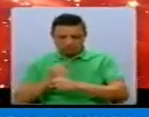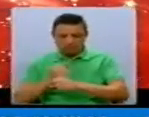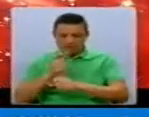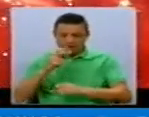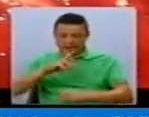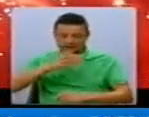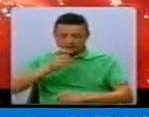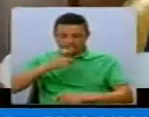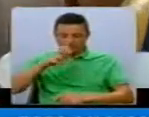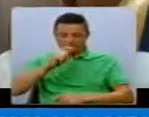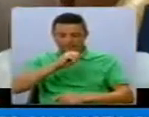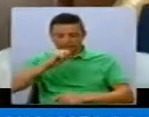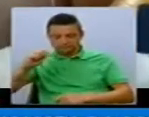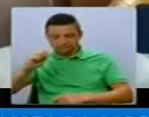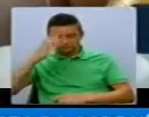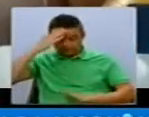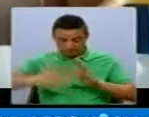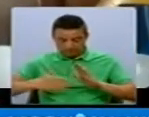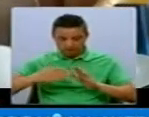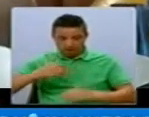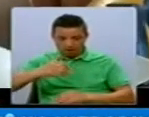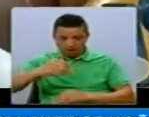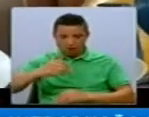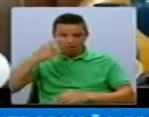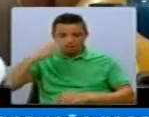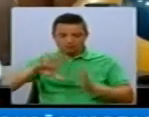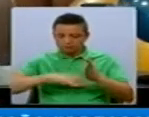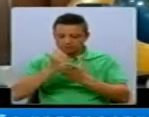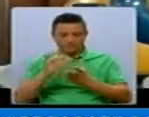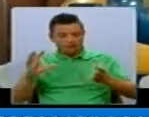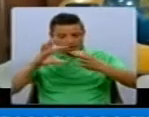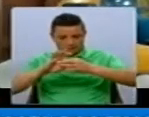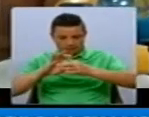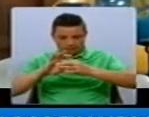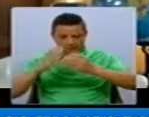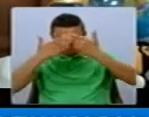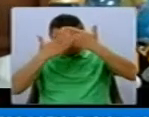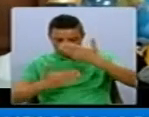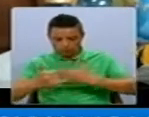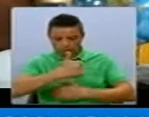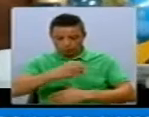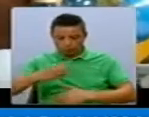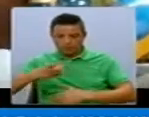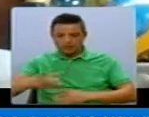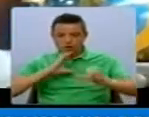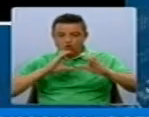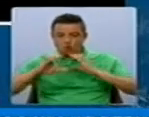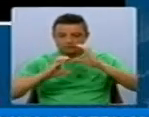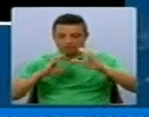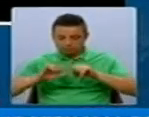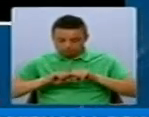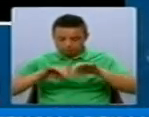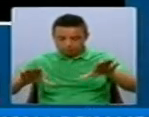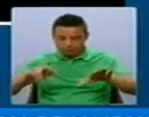nós daqui a umas semanas vamos saber o que é que lhe vai acontecer, e esteve sempre ligado também, a partir de 2009, na área da comunicação e da divulgação da